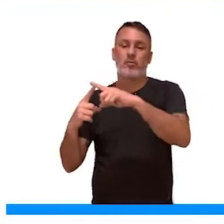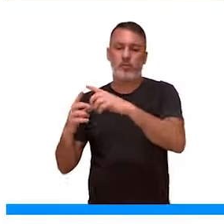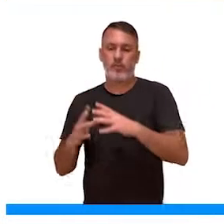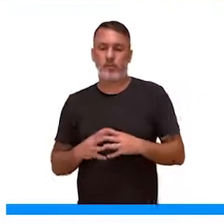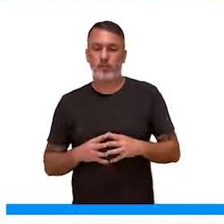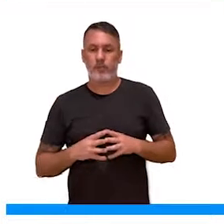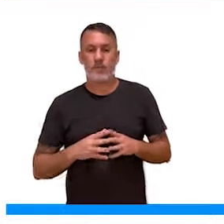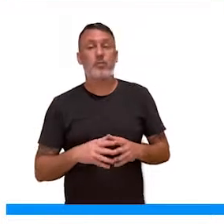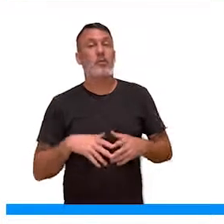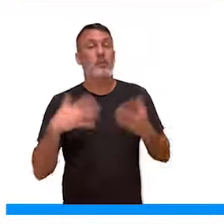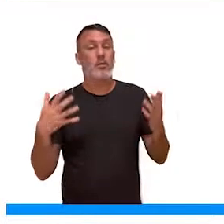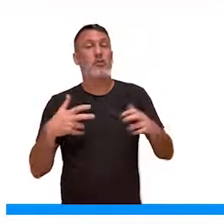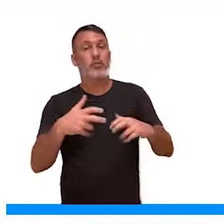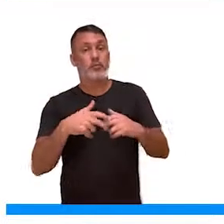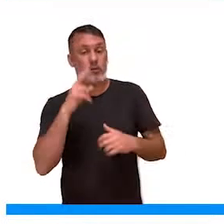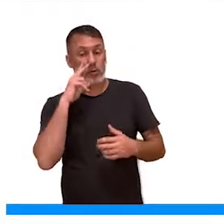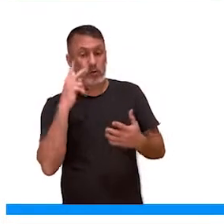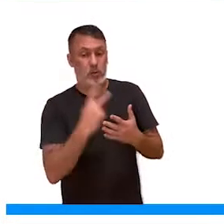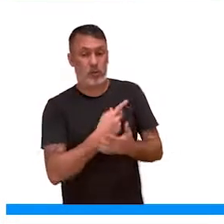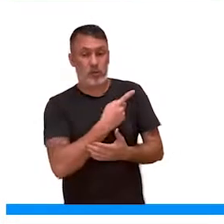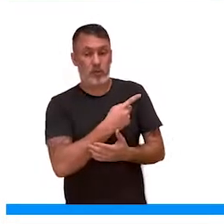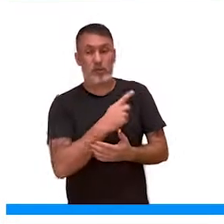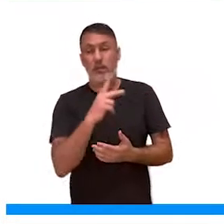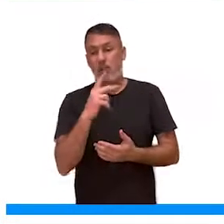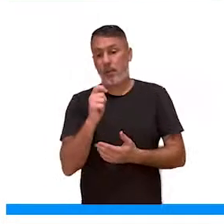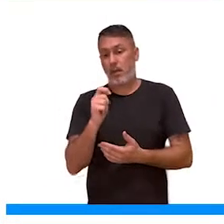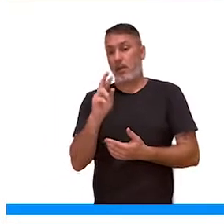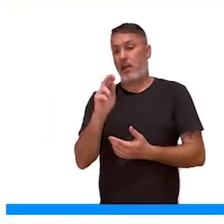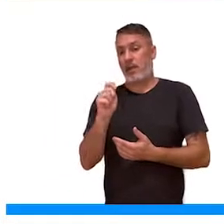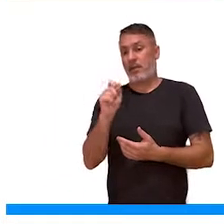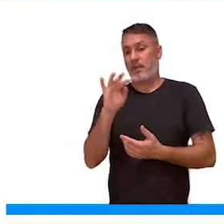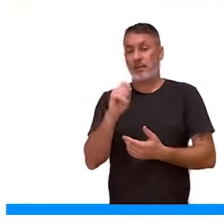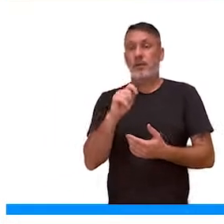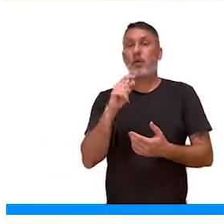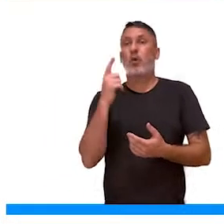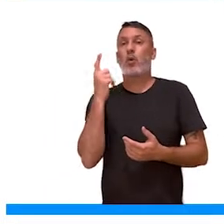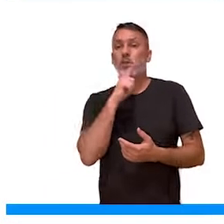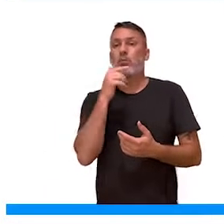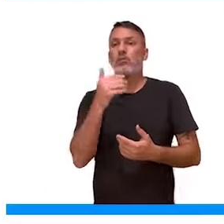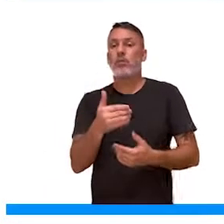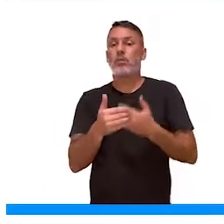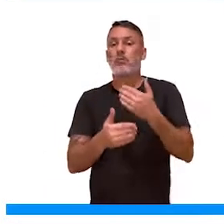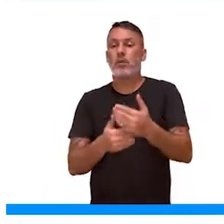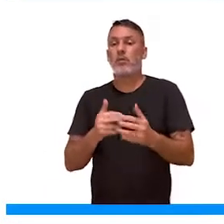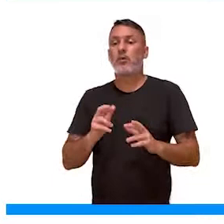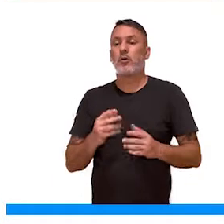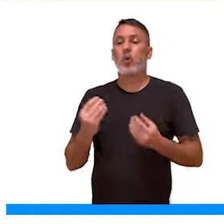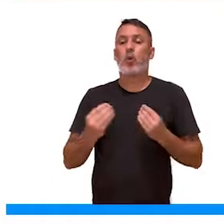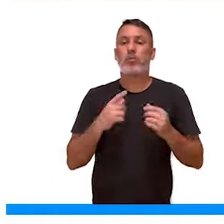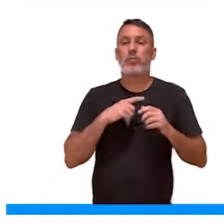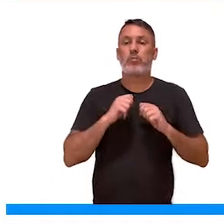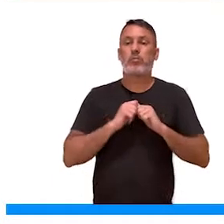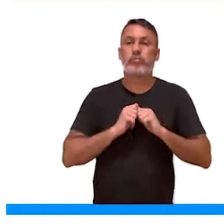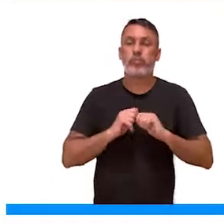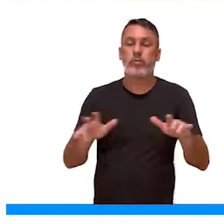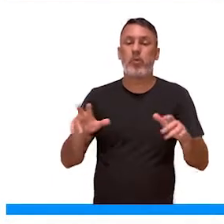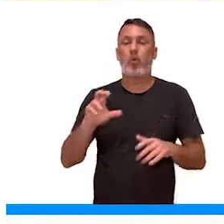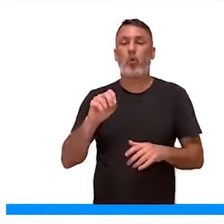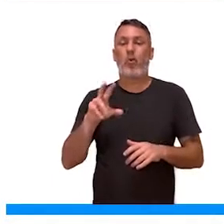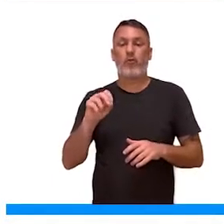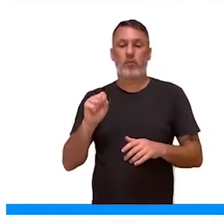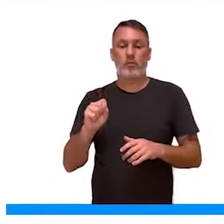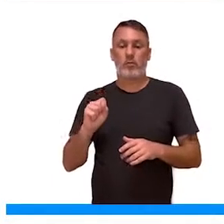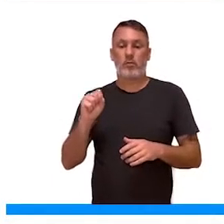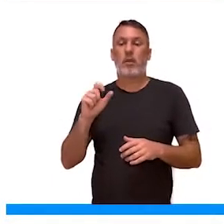facultativas. Então, o que acontece aí? Esses parasitas, eles conseguem se reproduzir disseminando seus